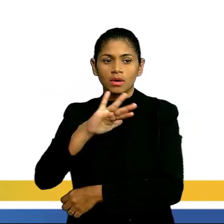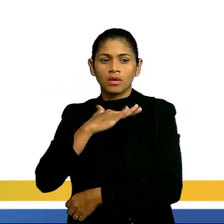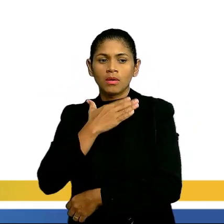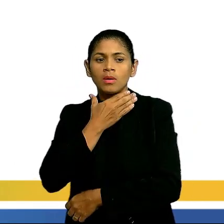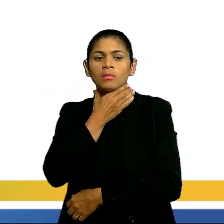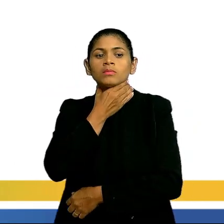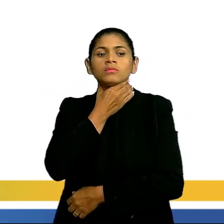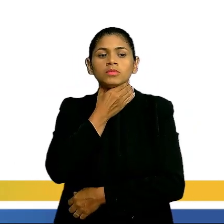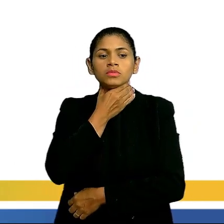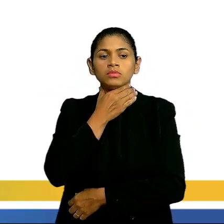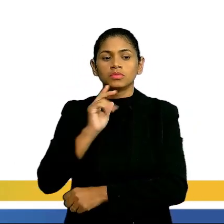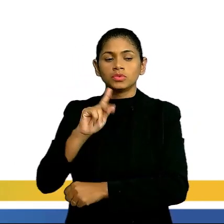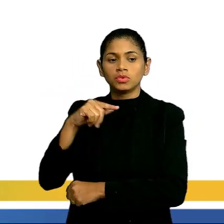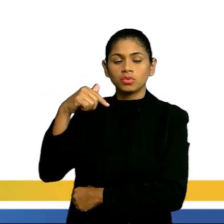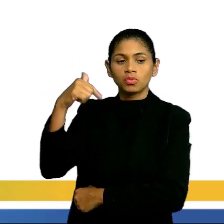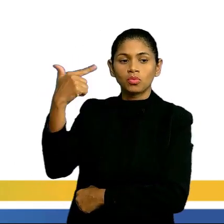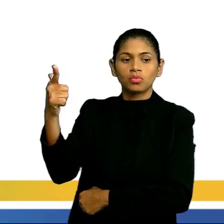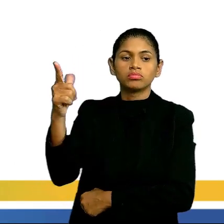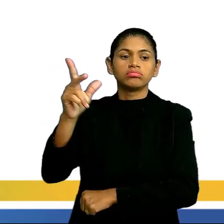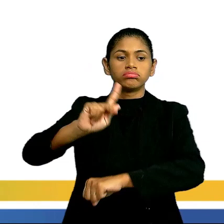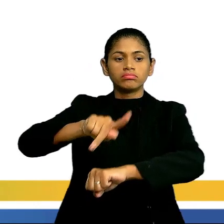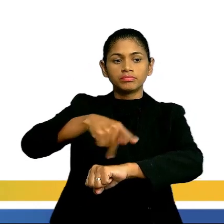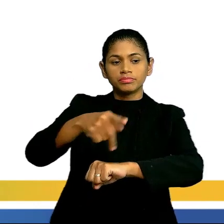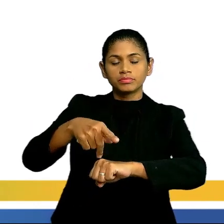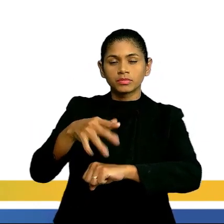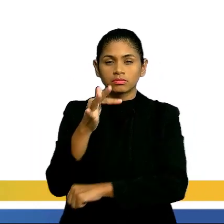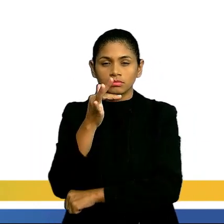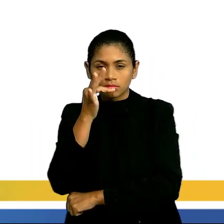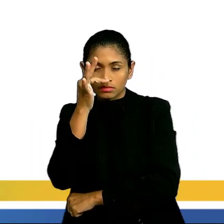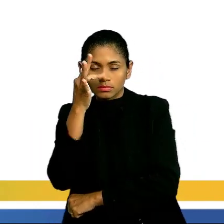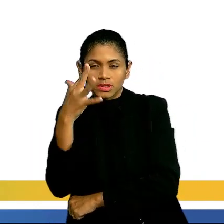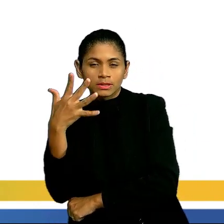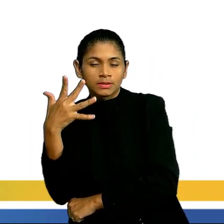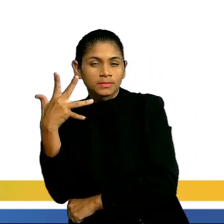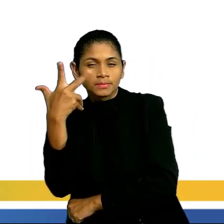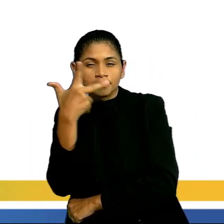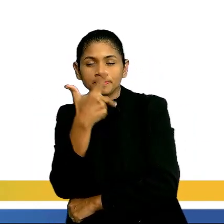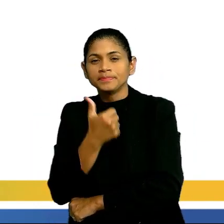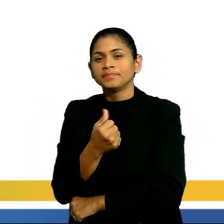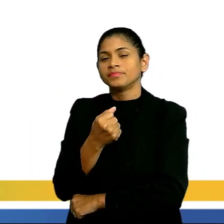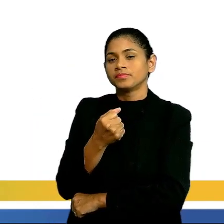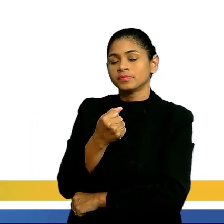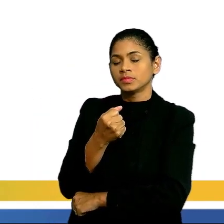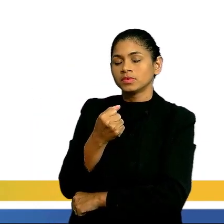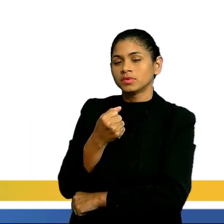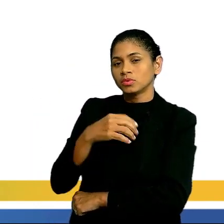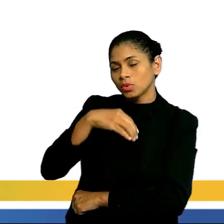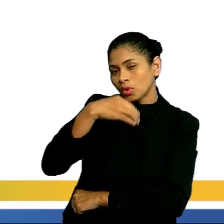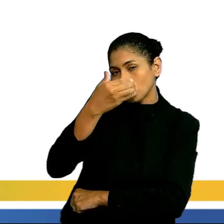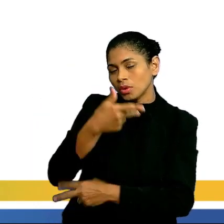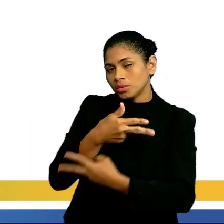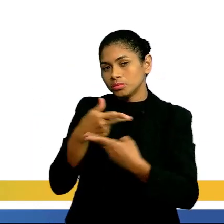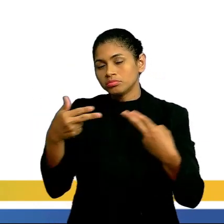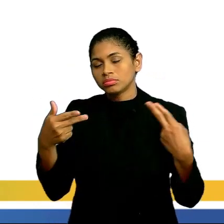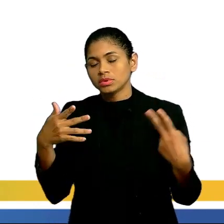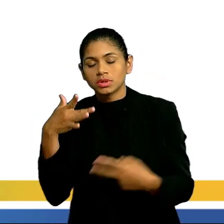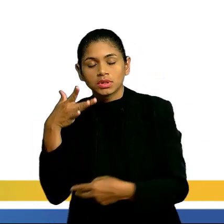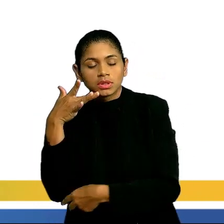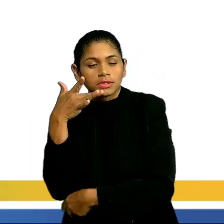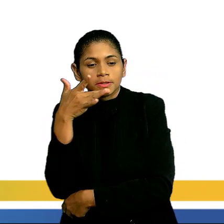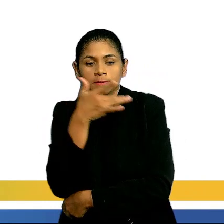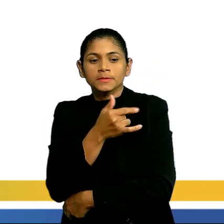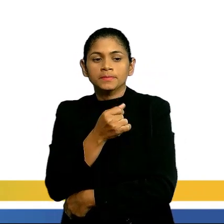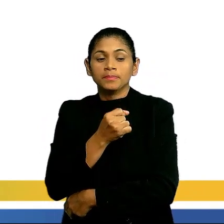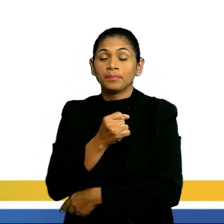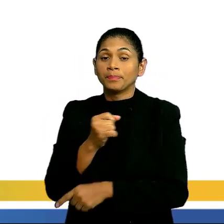terra estrangeira. Nossas flores são mais bonitas, nossas frutas mais gostosas, mas